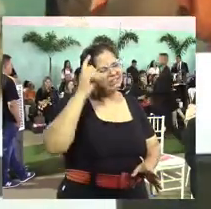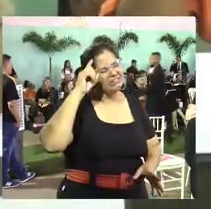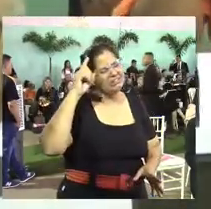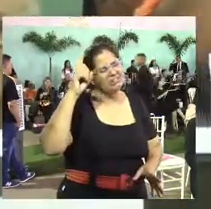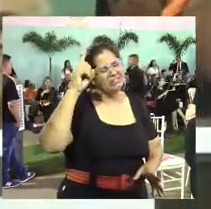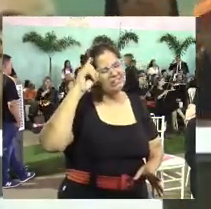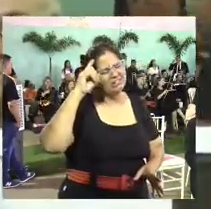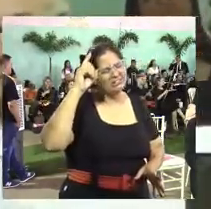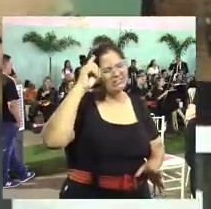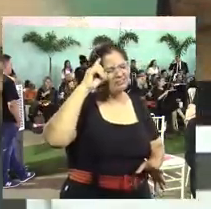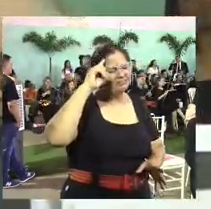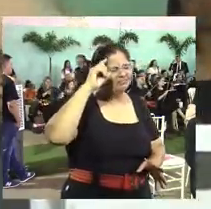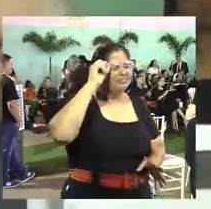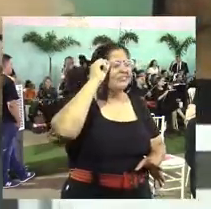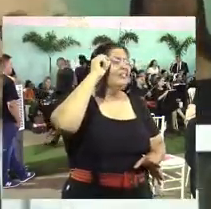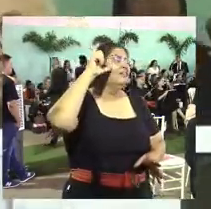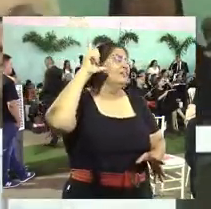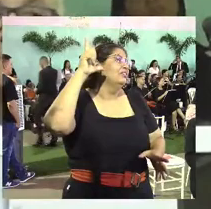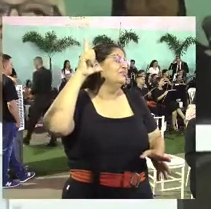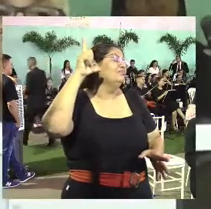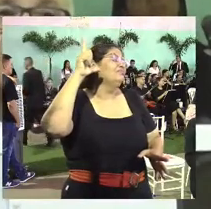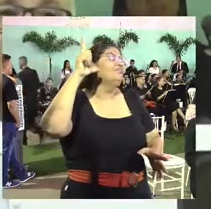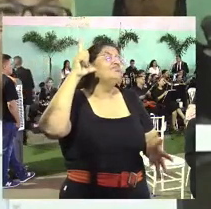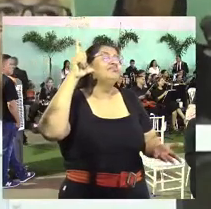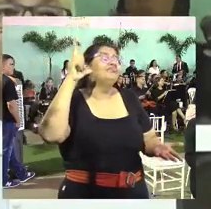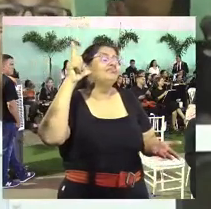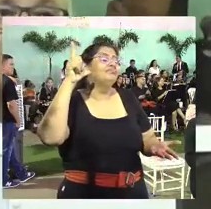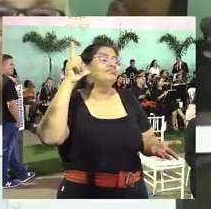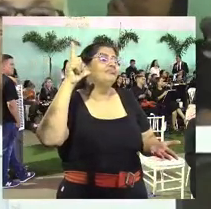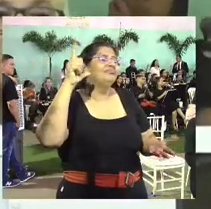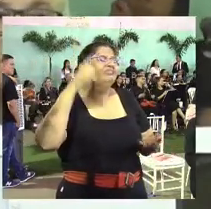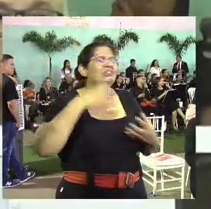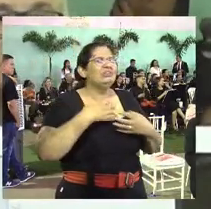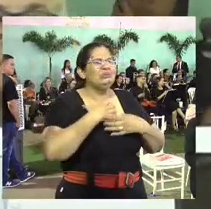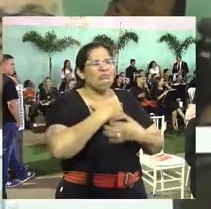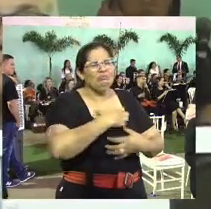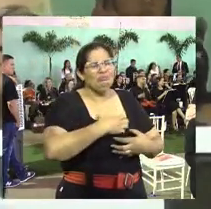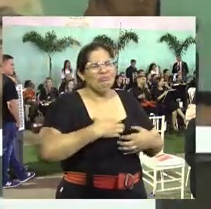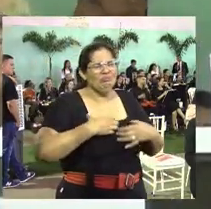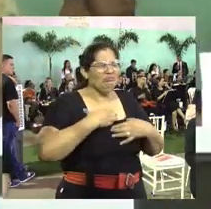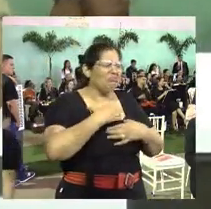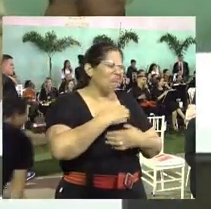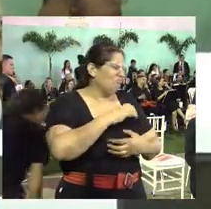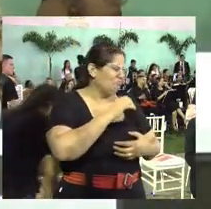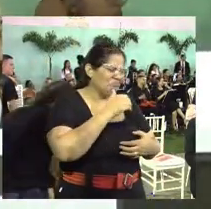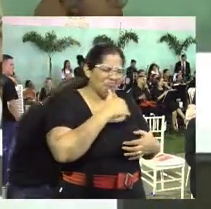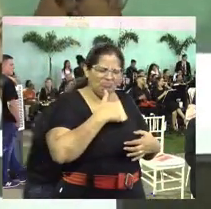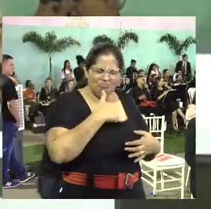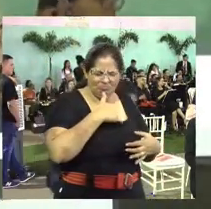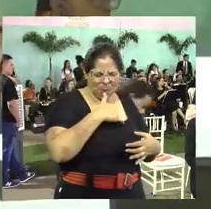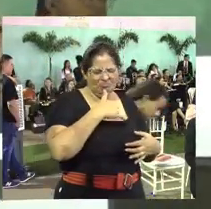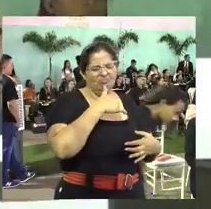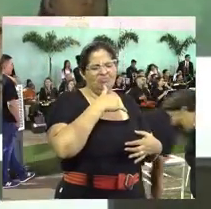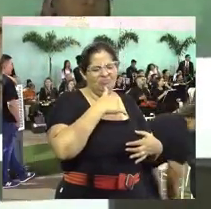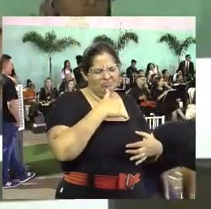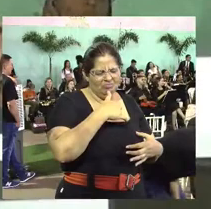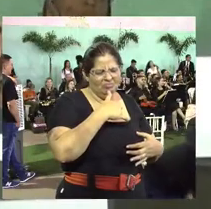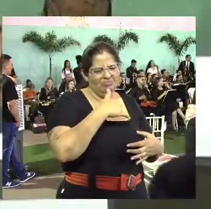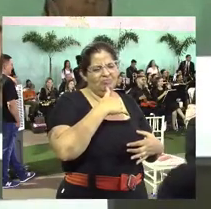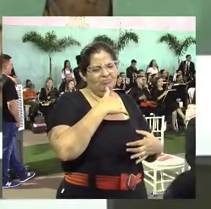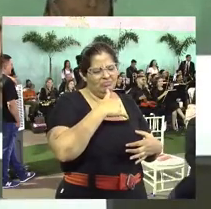em dias que o dia acorda estranho angústia bate e não tem tamanho dá uma vontade